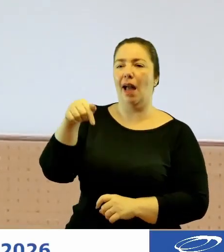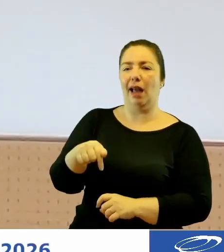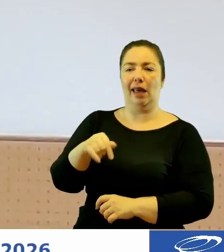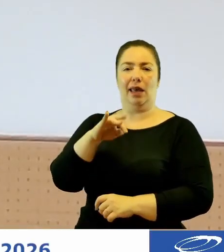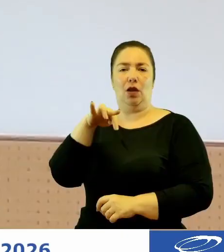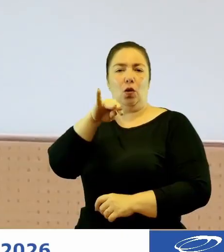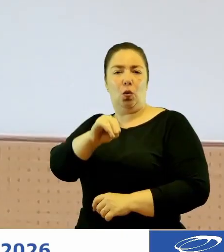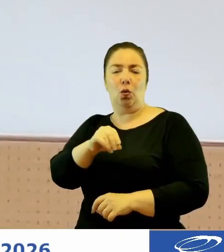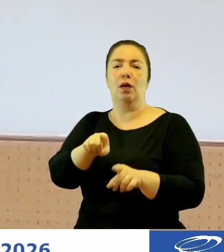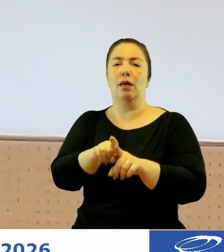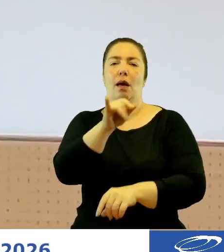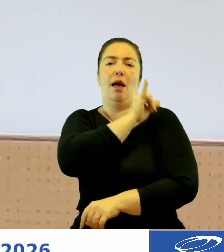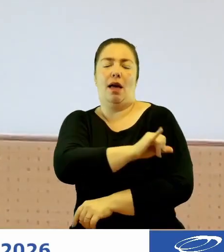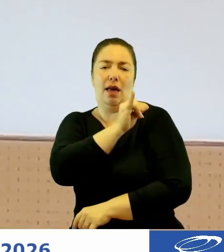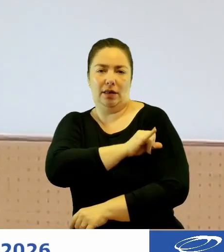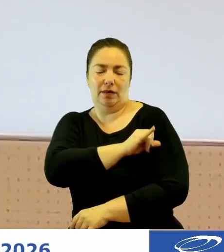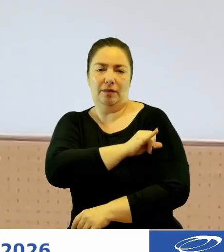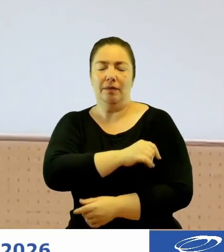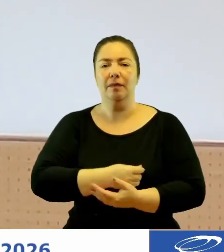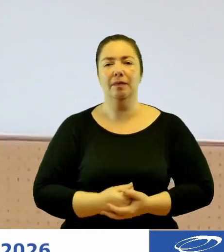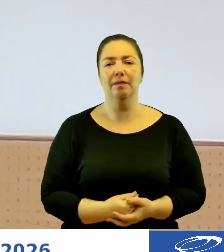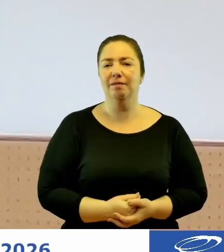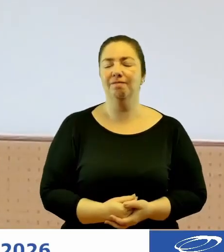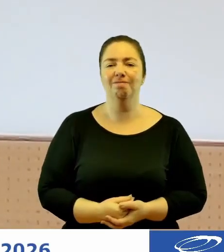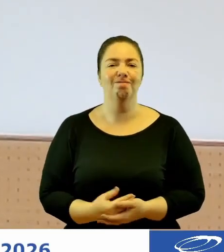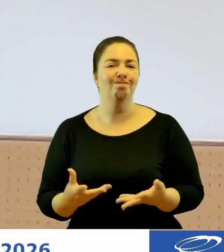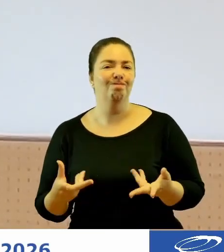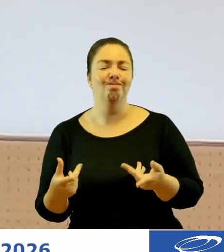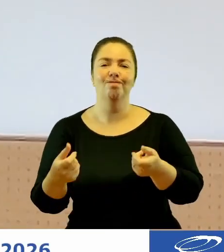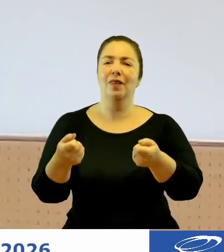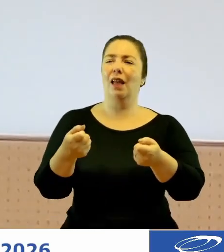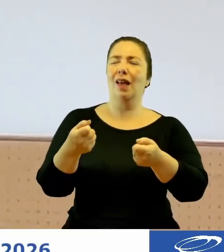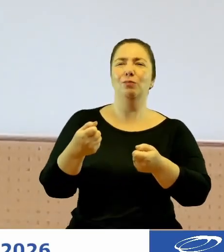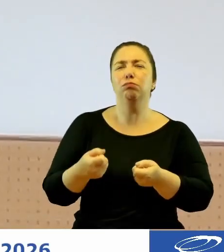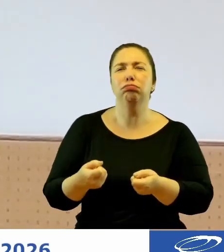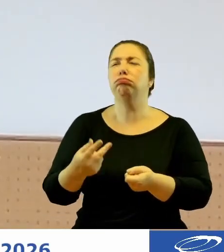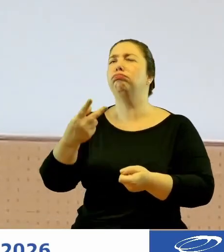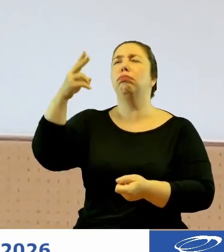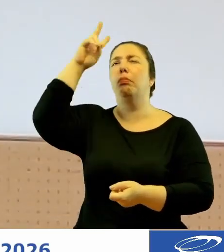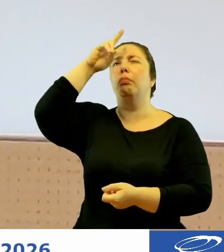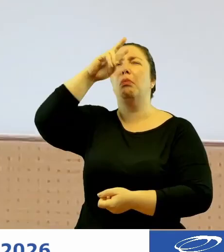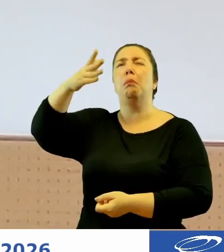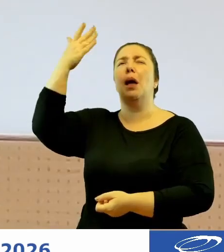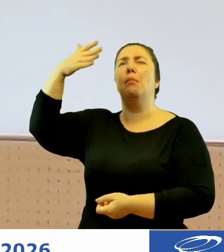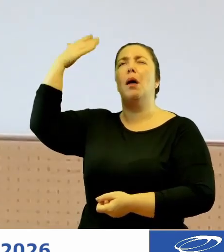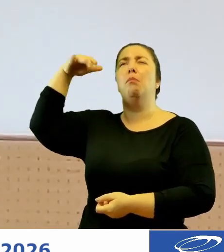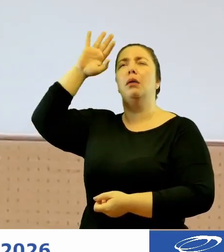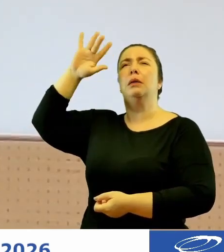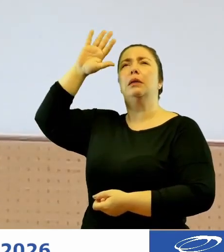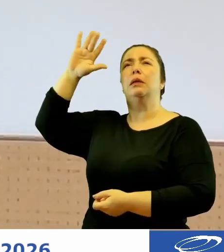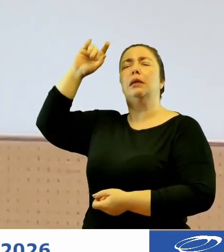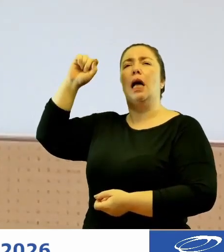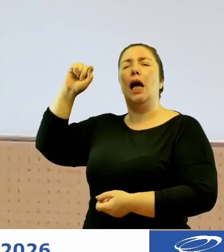Janeiro, foi incrível fazer olhar para trás sobre essa história do estado da arte de